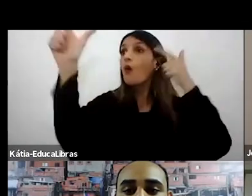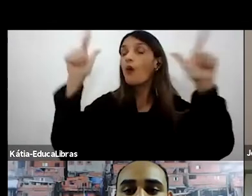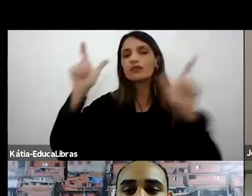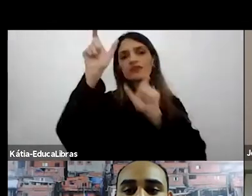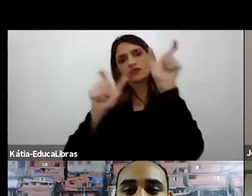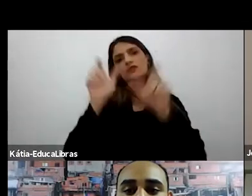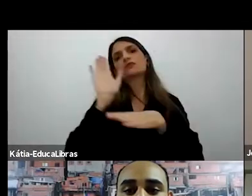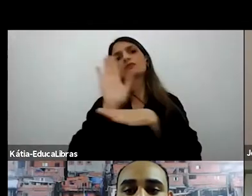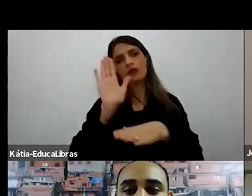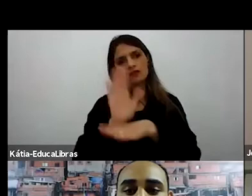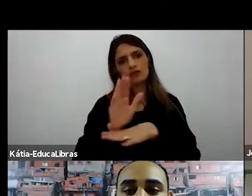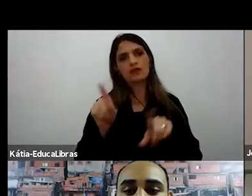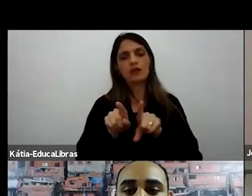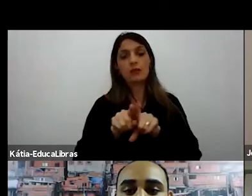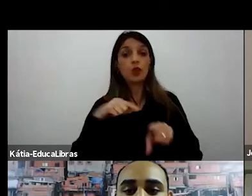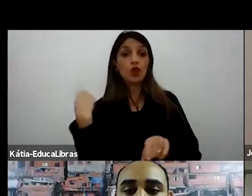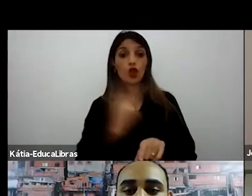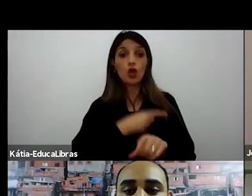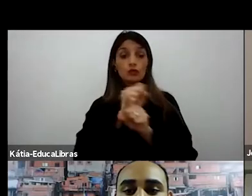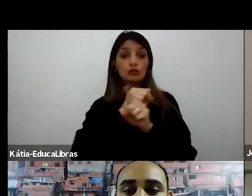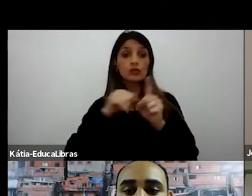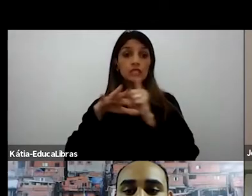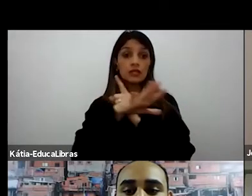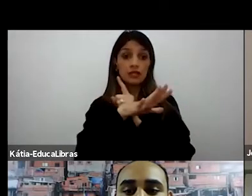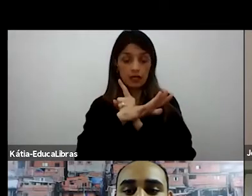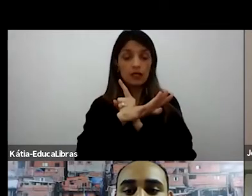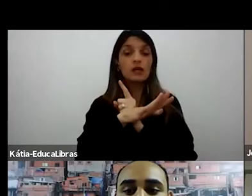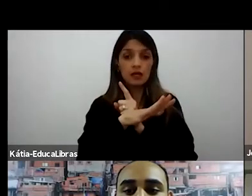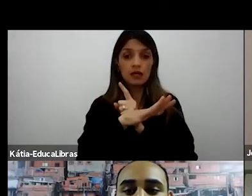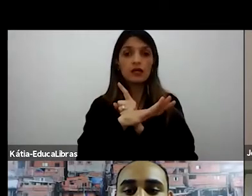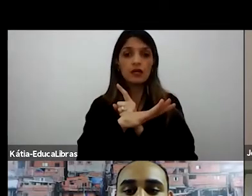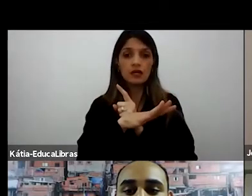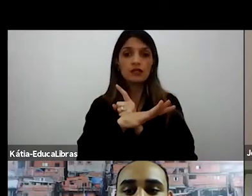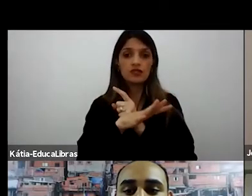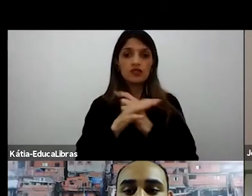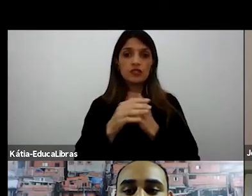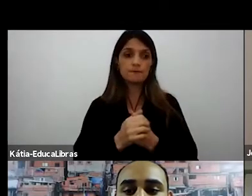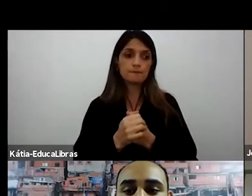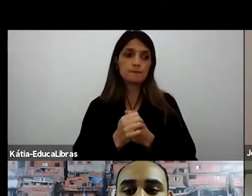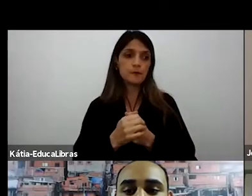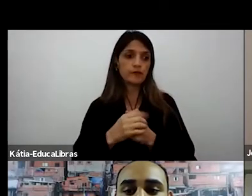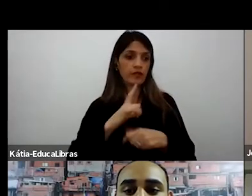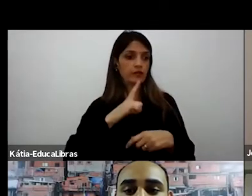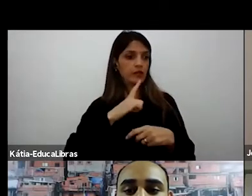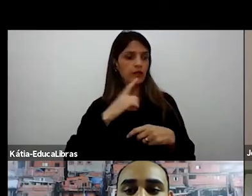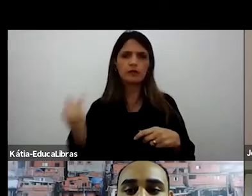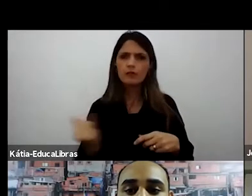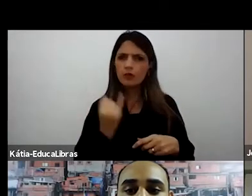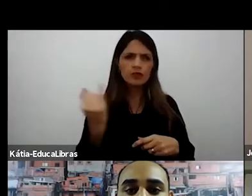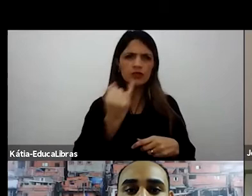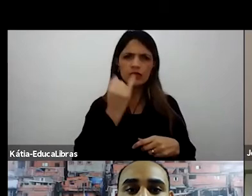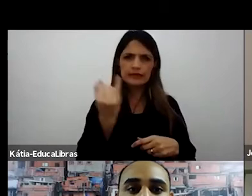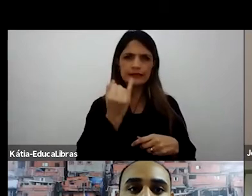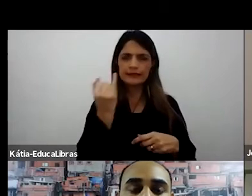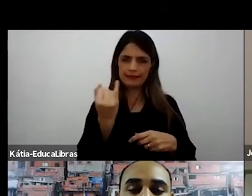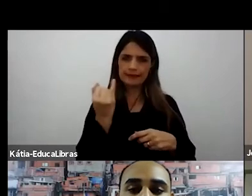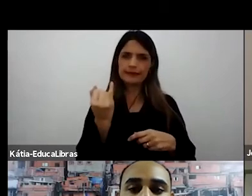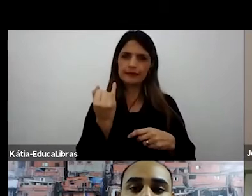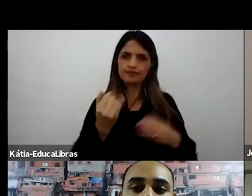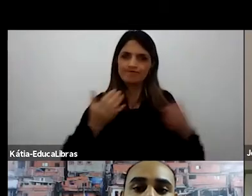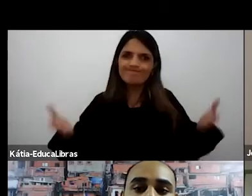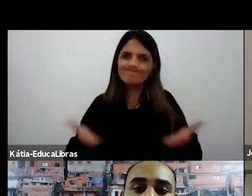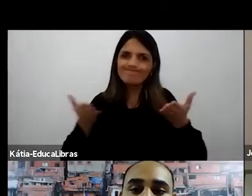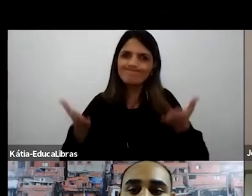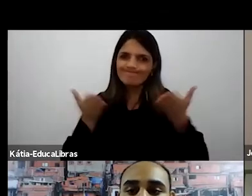a gente, como sociedade, tenha uma narrativa, uma força ampla por essa